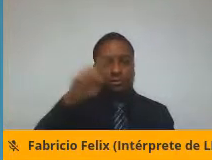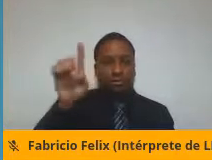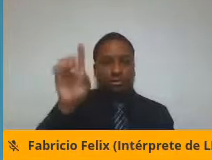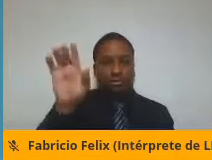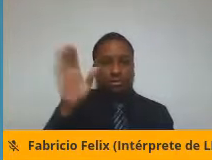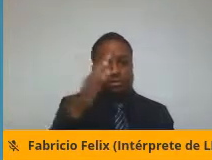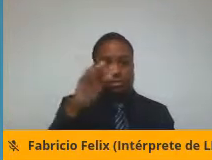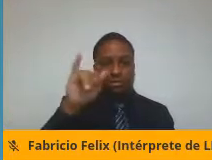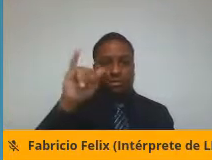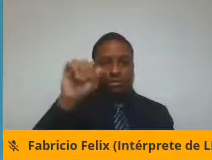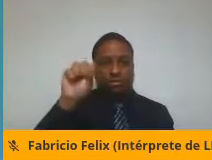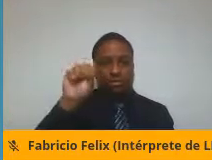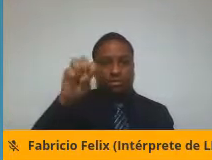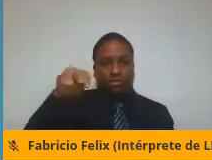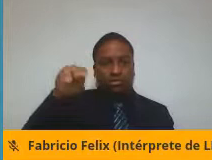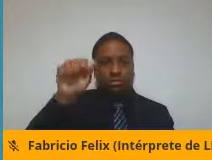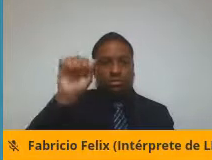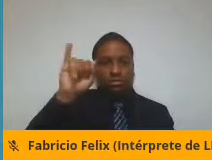Ismaí.